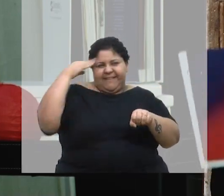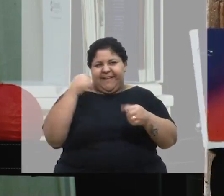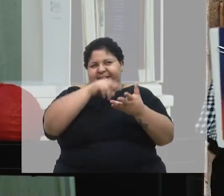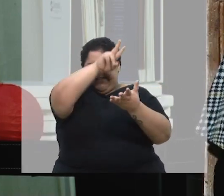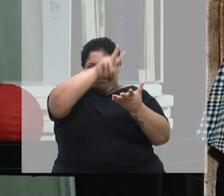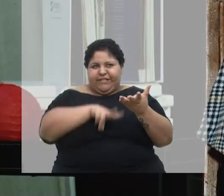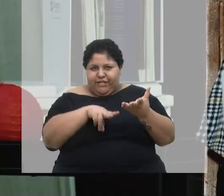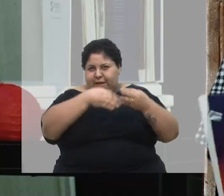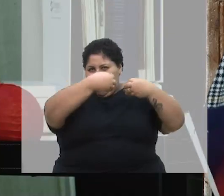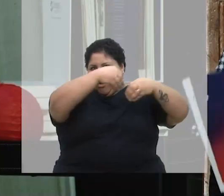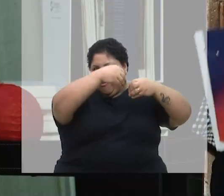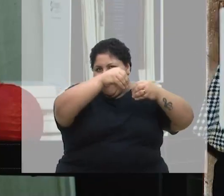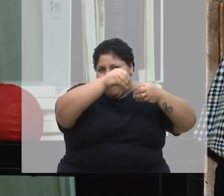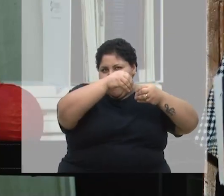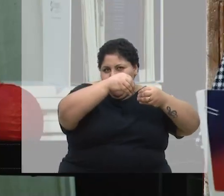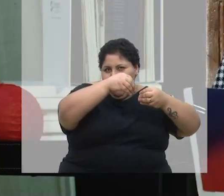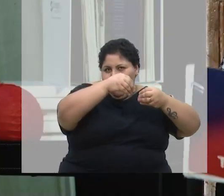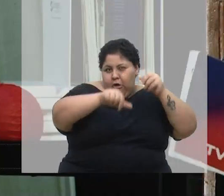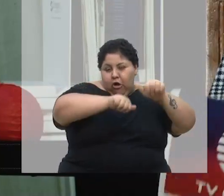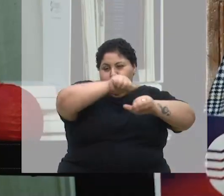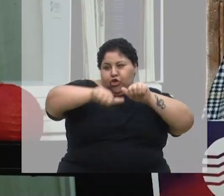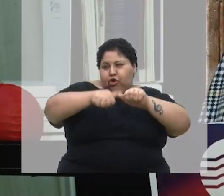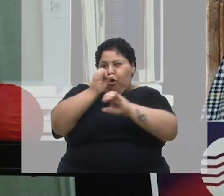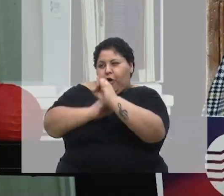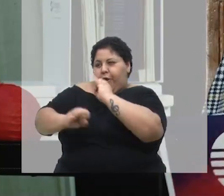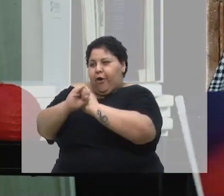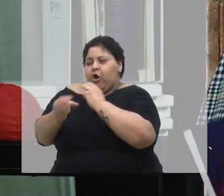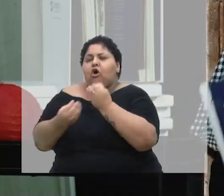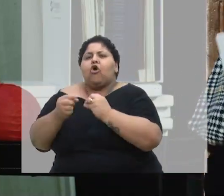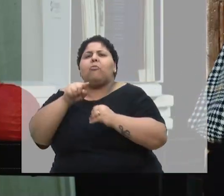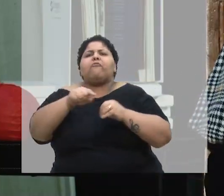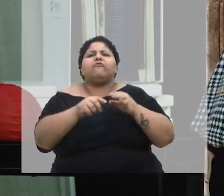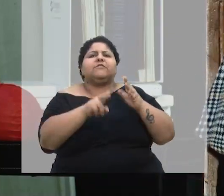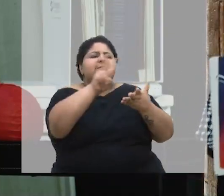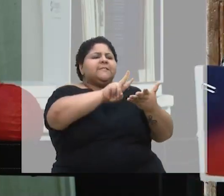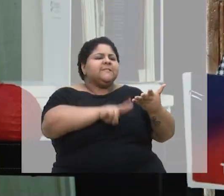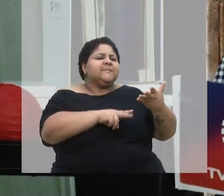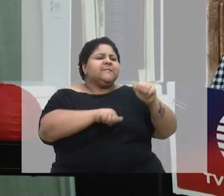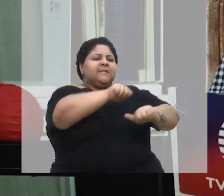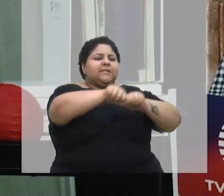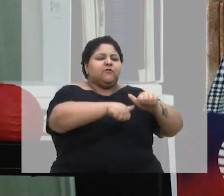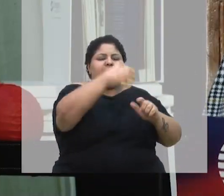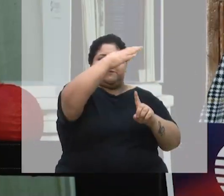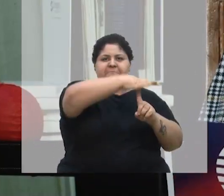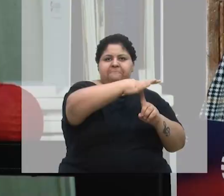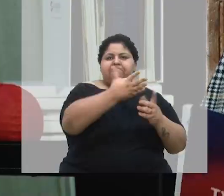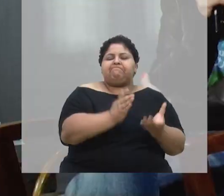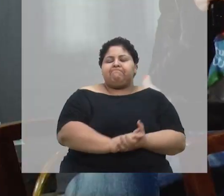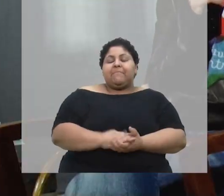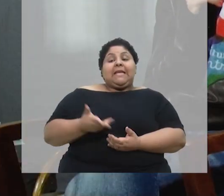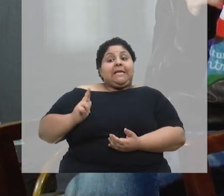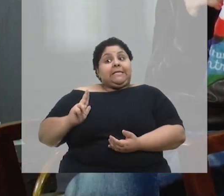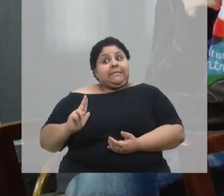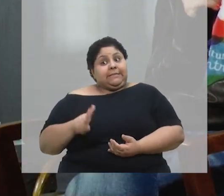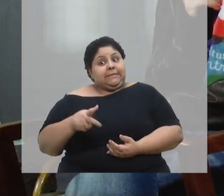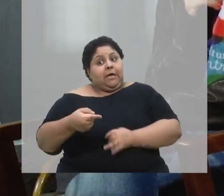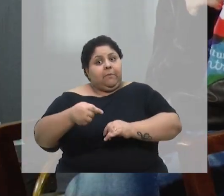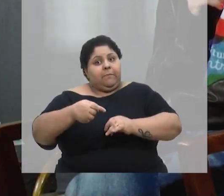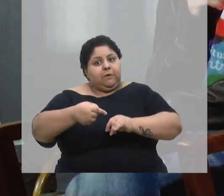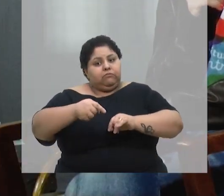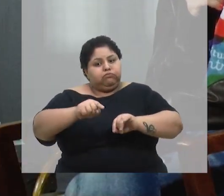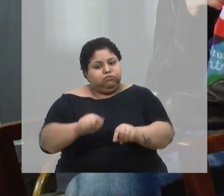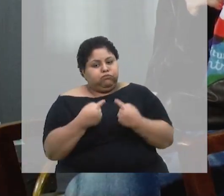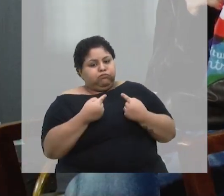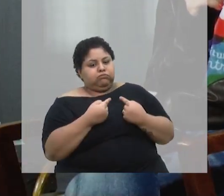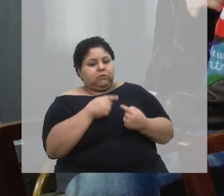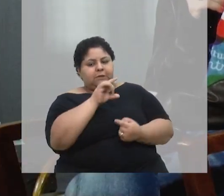ler para ficar em redes, enfim. Como que vocês avaliam essa transformação da feira? É sempre um